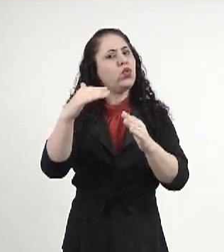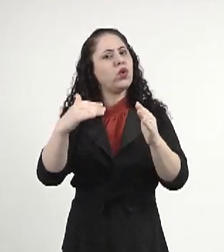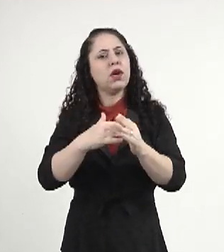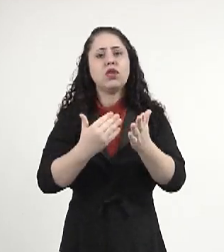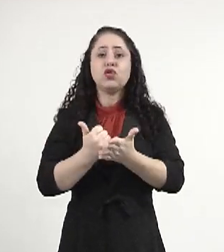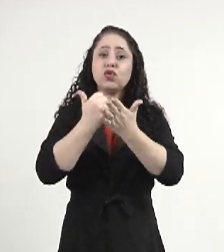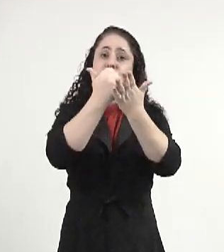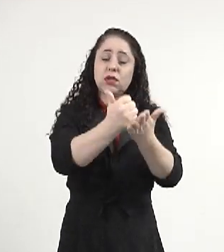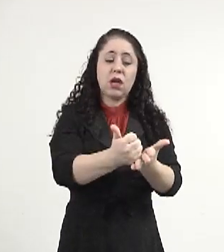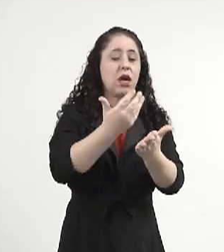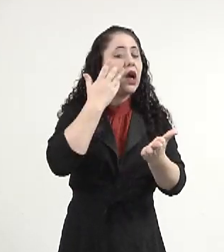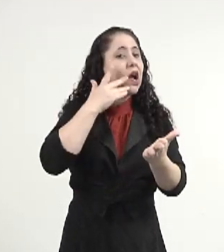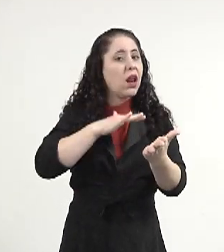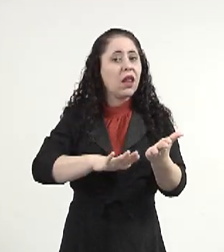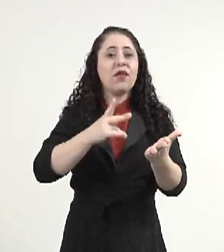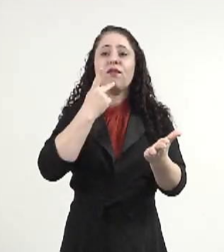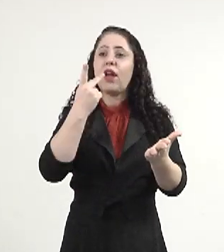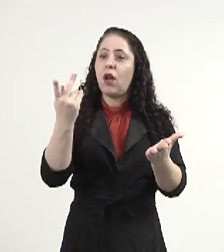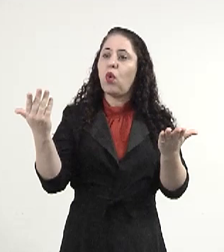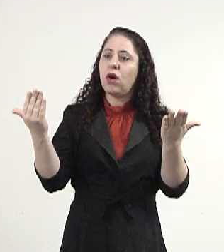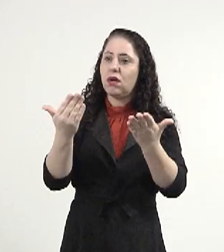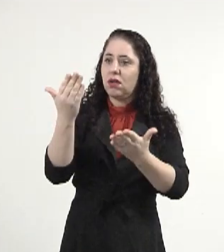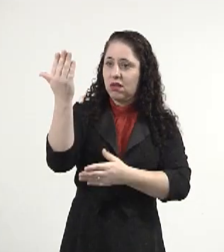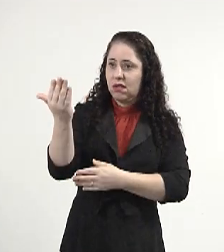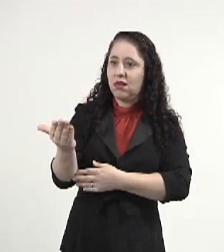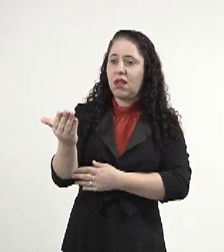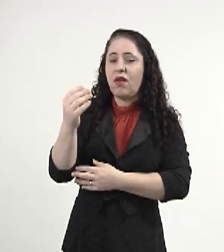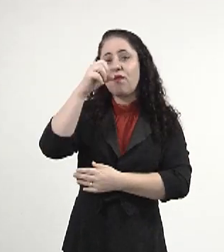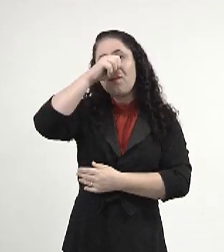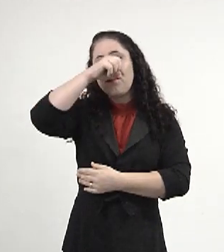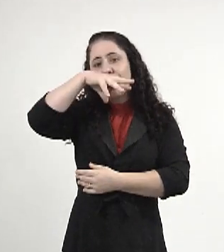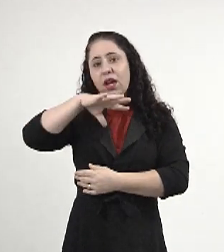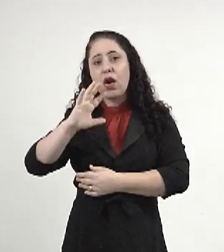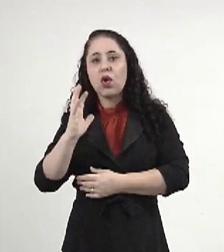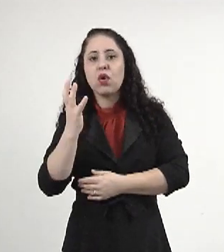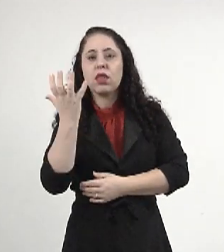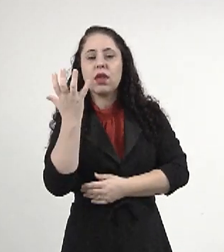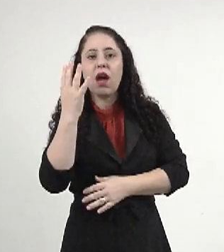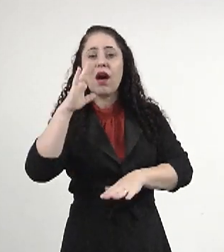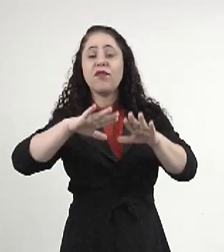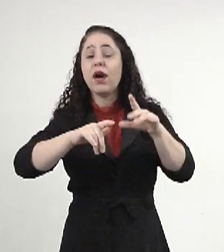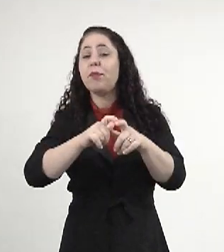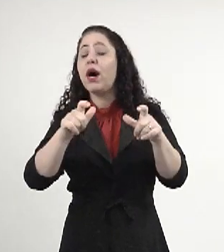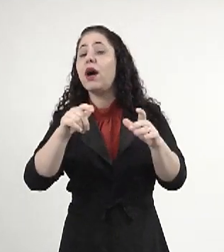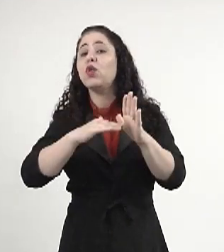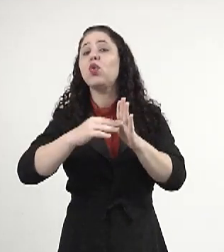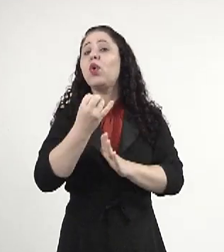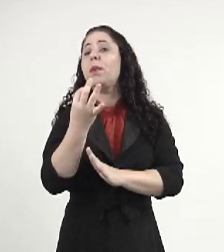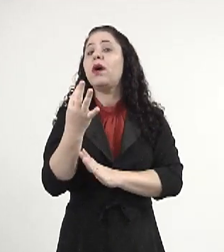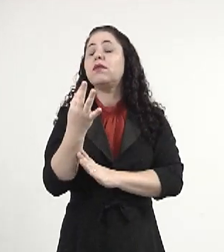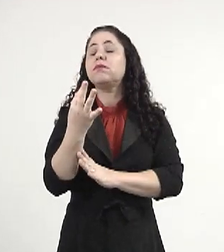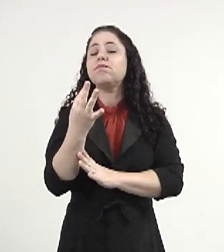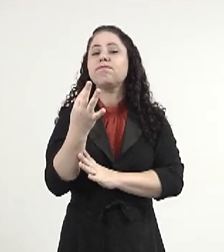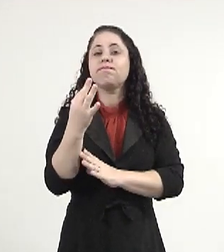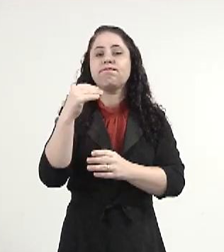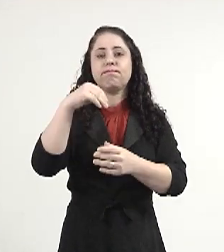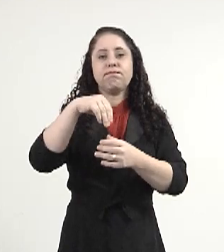essas crianças. Porque a senhora mesmo disse aqui, as violências acontecem, na maioria das vezes, dentro de